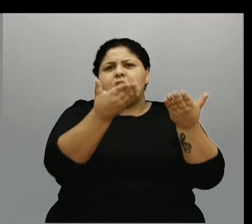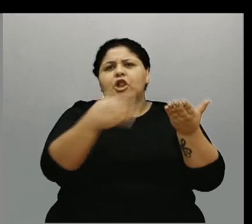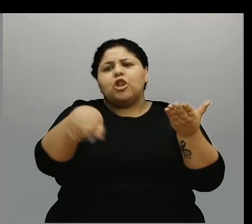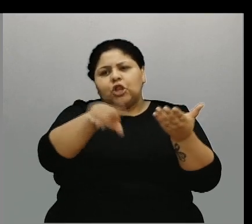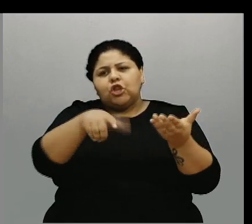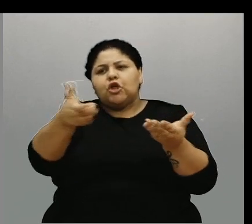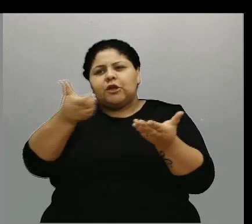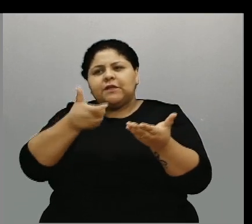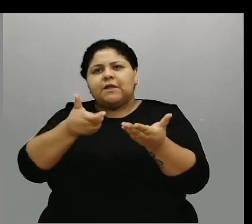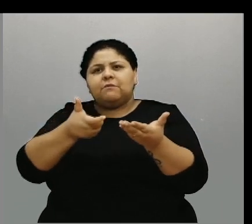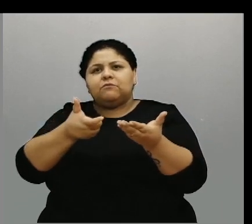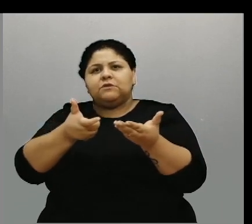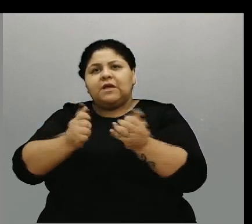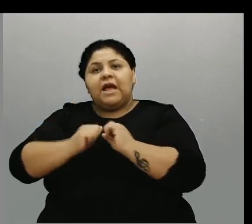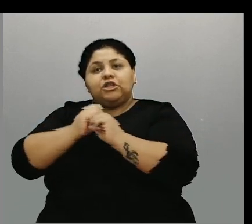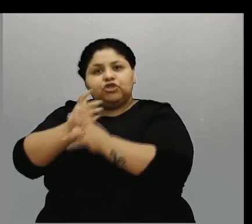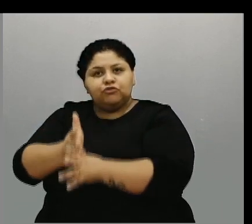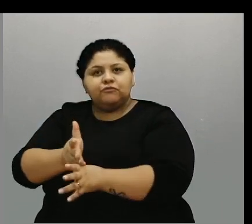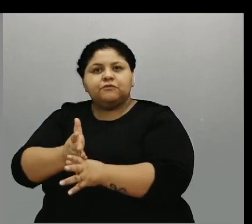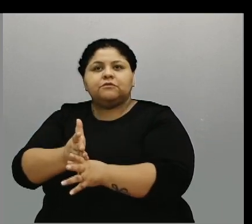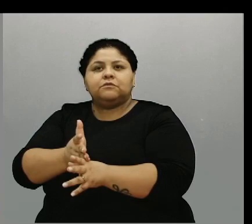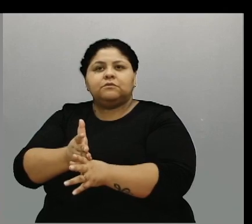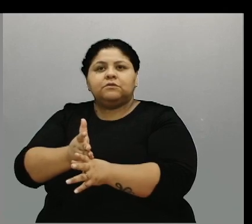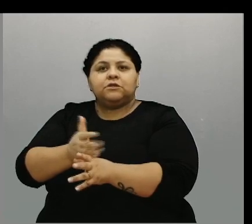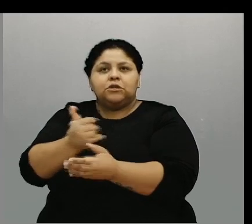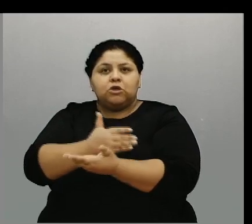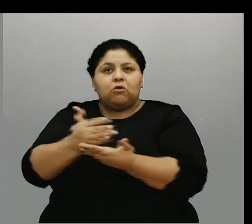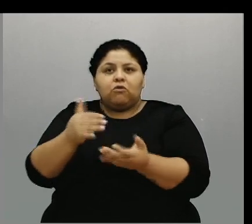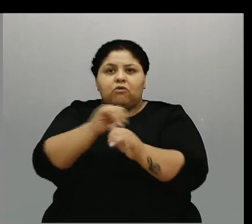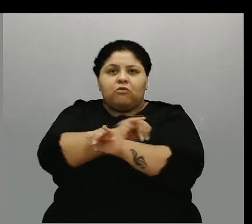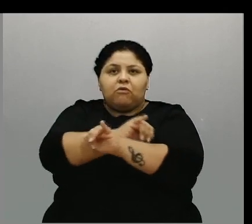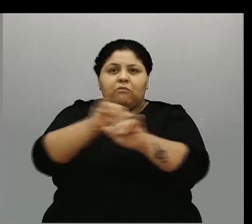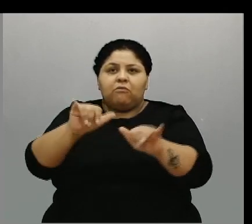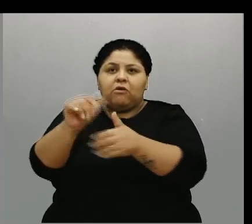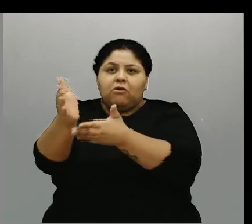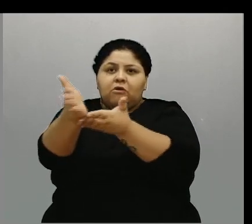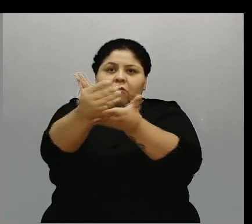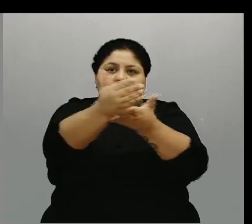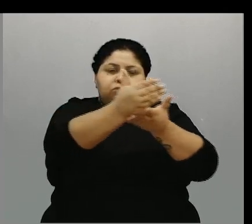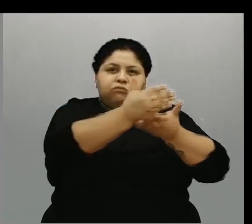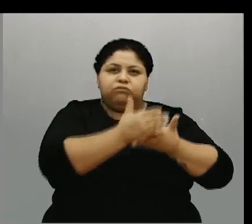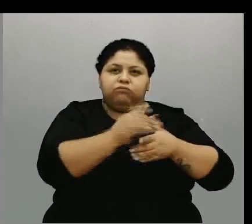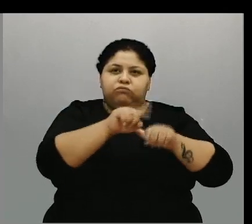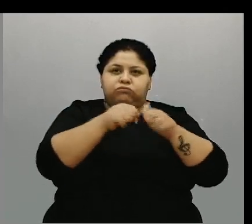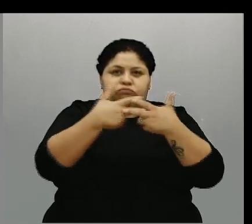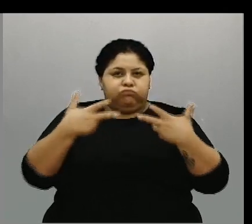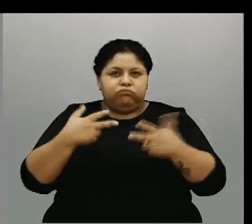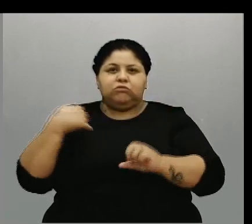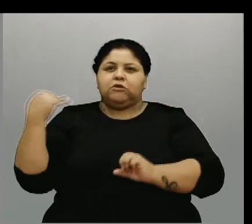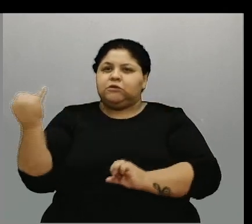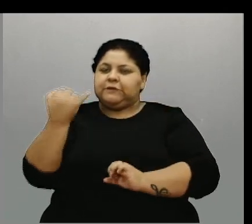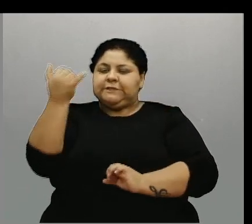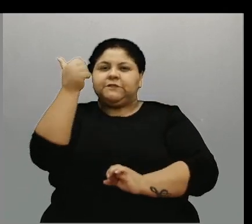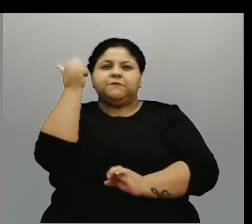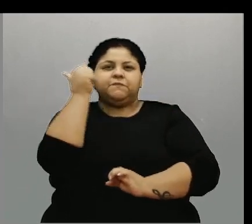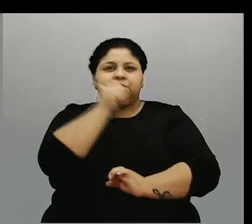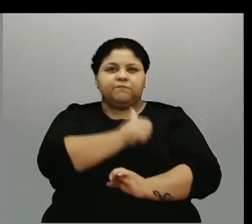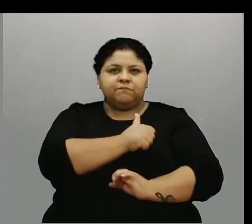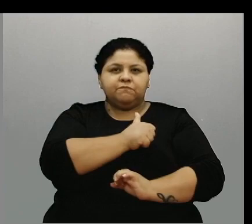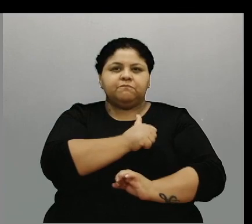queremos agir. Estamos lançando uma campanha para arrecadar itens essenciais para as